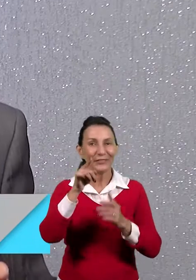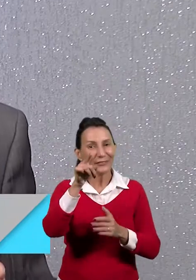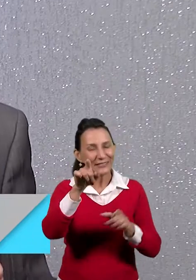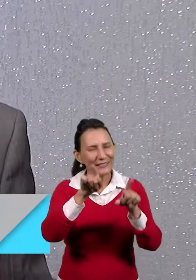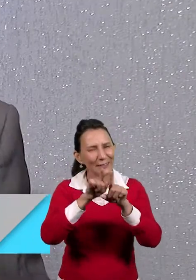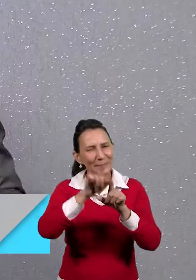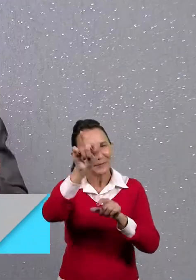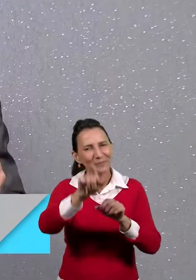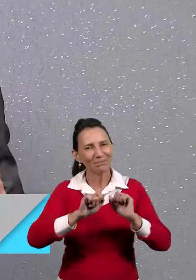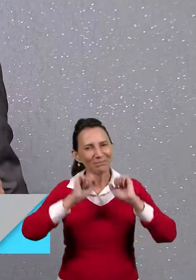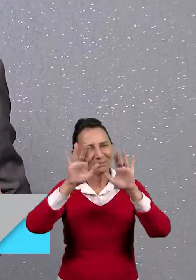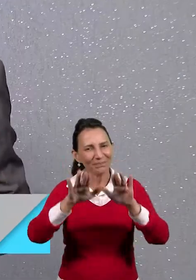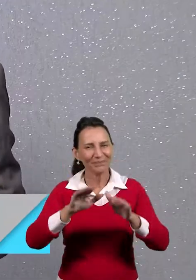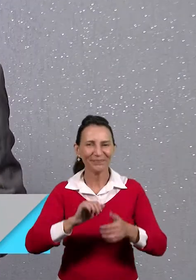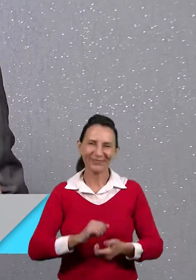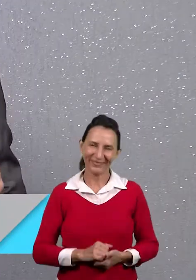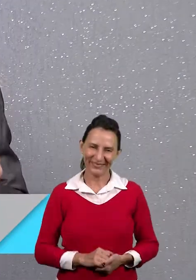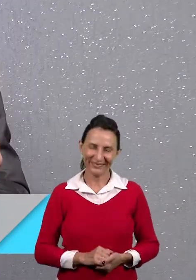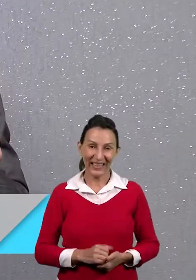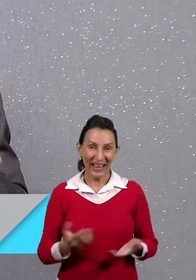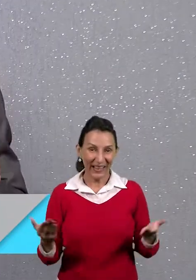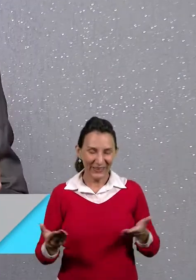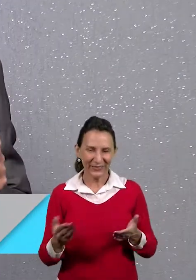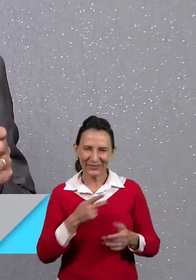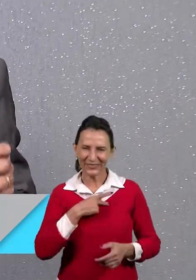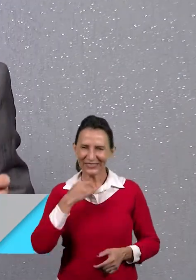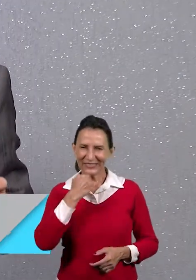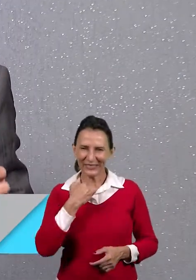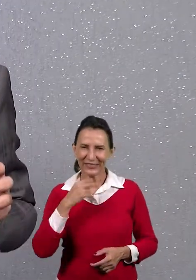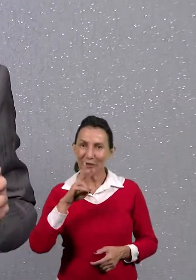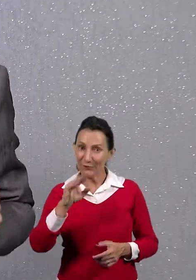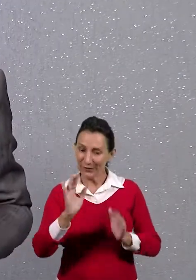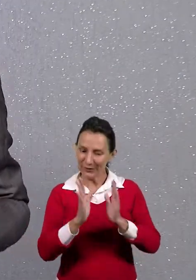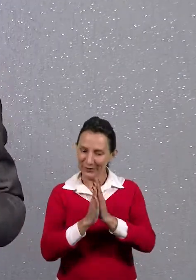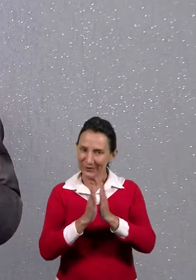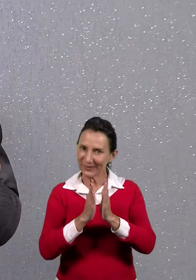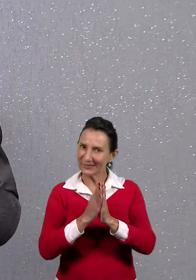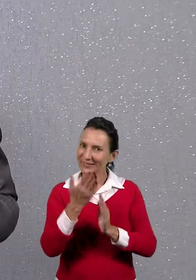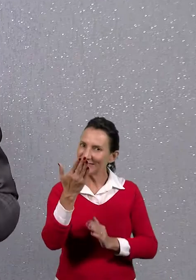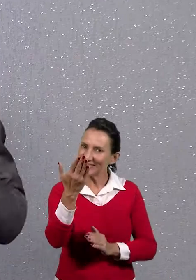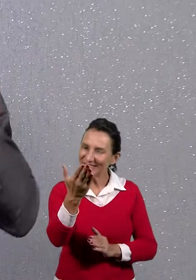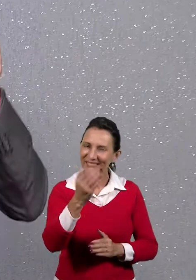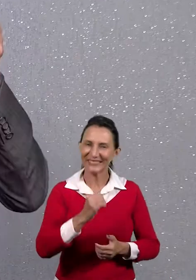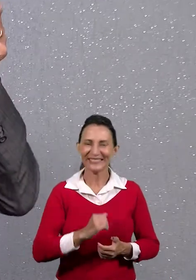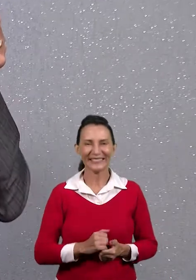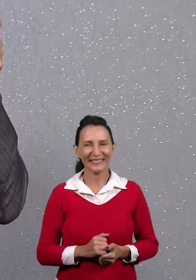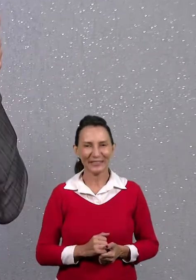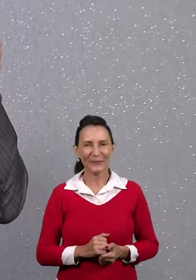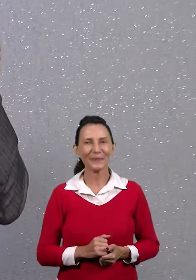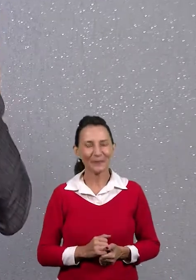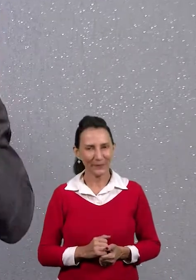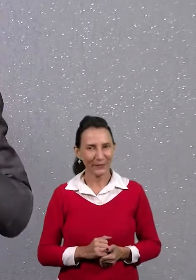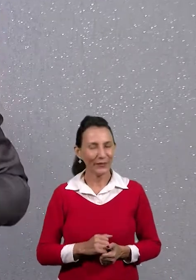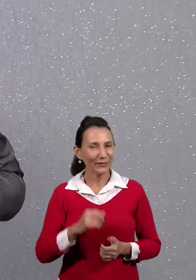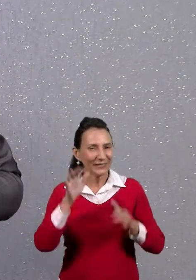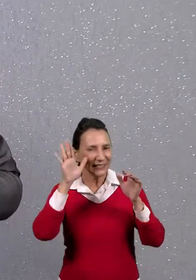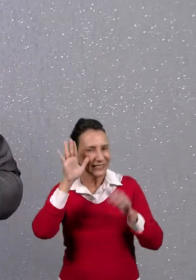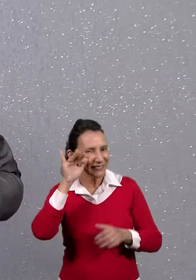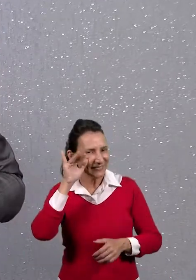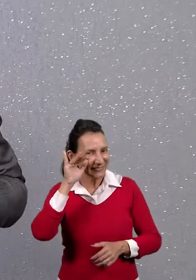uma bênção. Agora o pastor Jorge vai fazer uma oração poderosa para a sua vida. Basta você ouvir